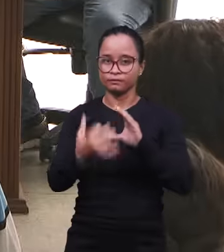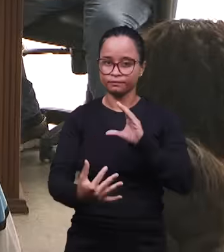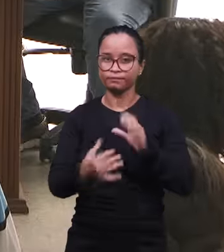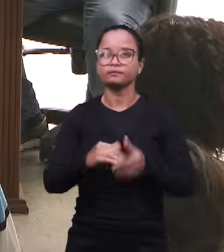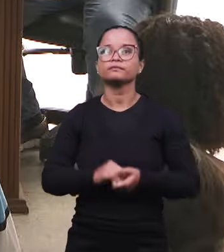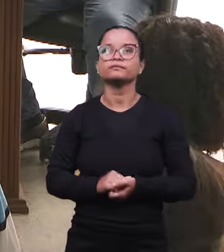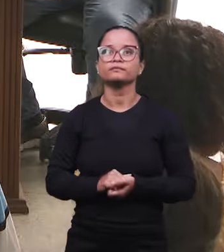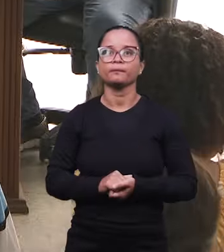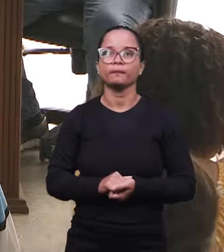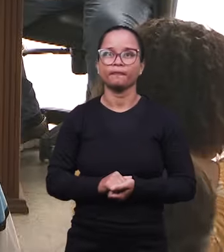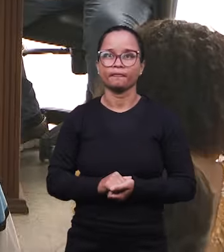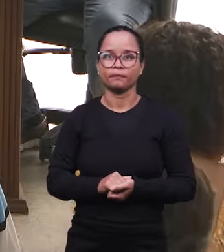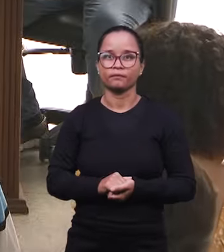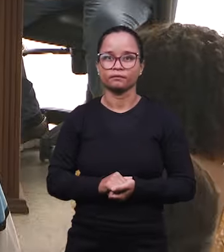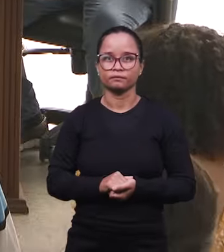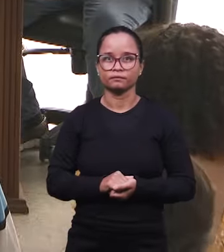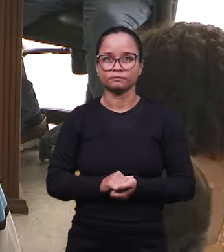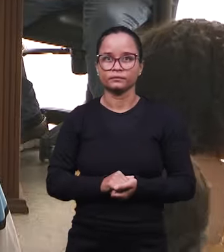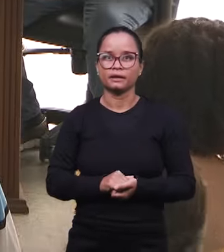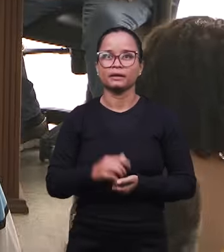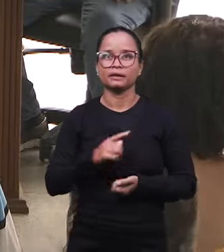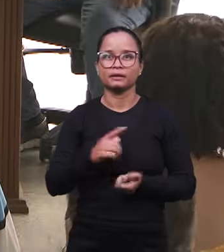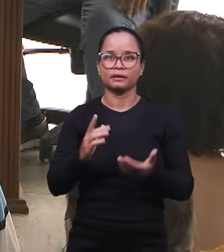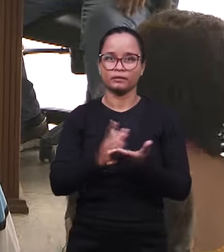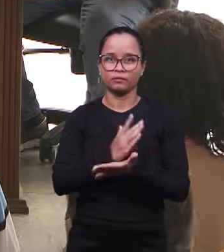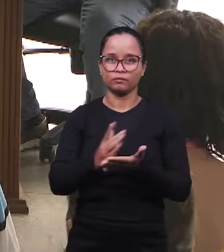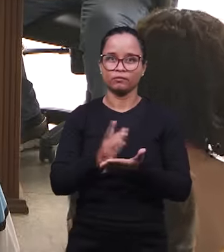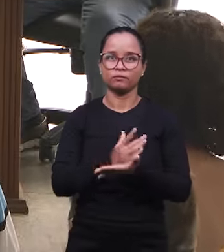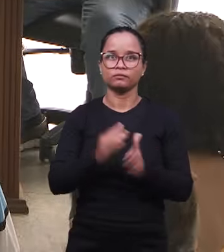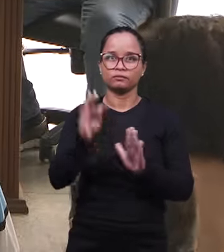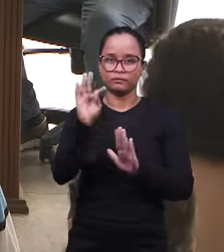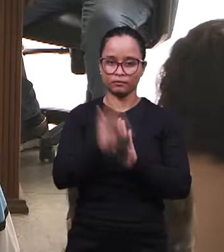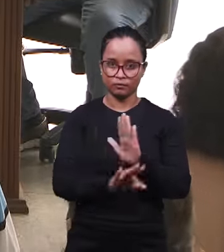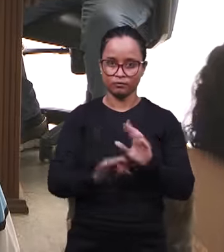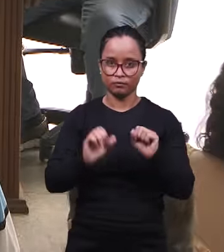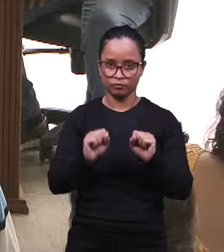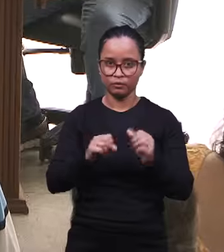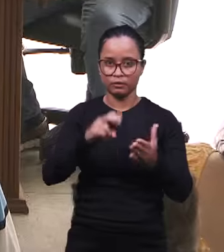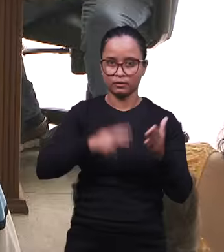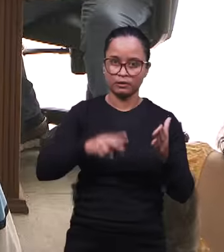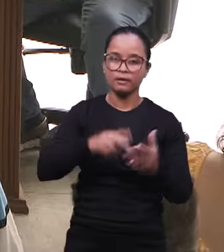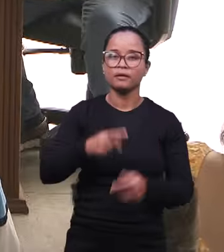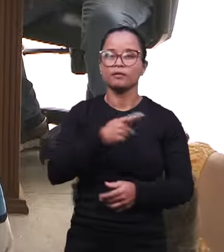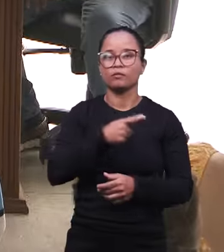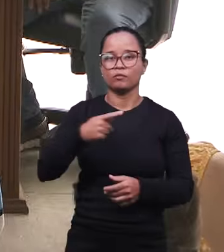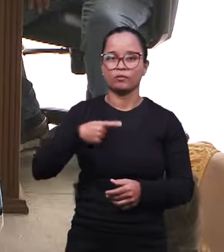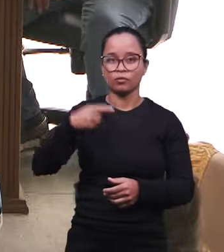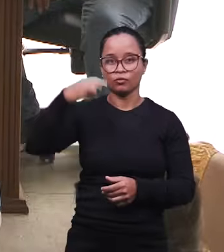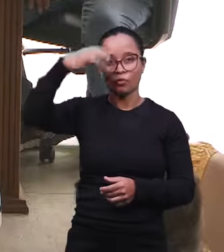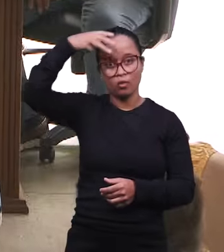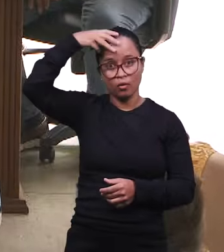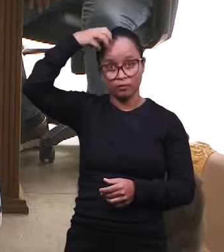esclarecimento. Alguns textos ainda podem ser lidos. Tem alguns textos, né, que podem ser lidos. O pastor Alexandre Brasil vai ler.